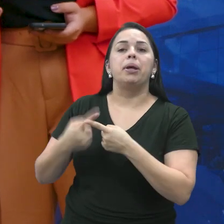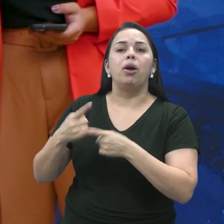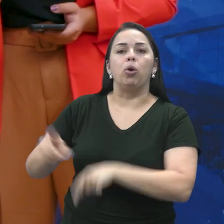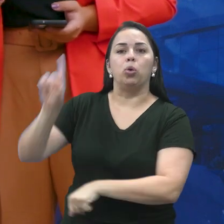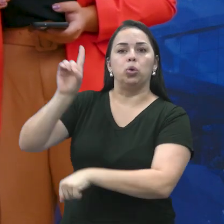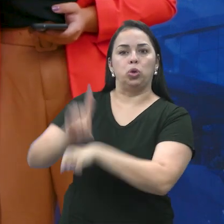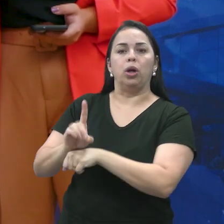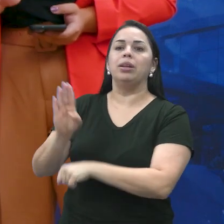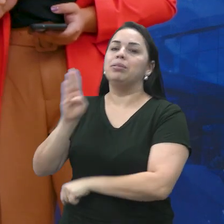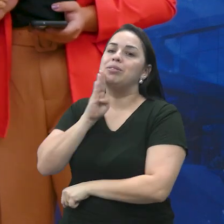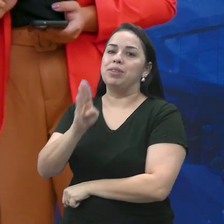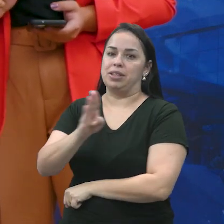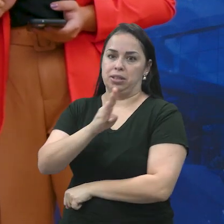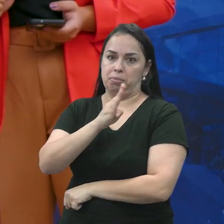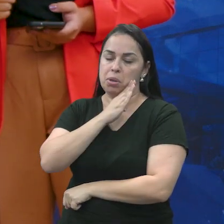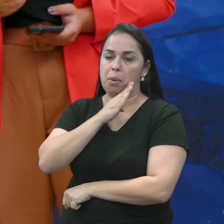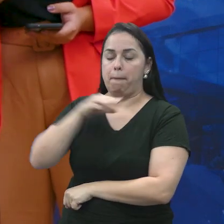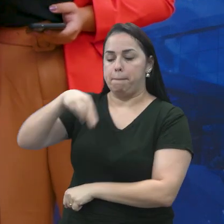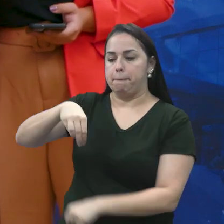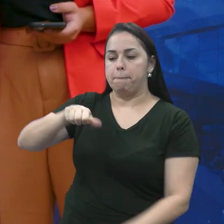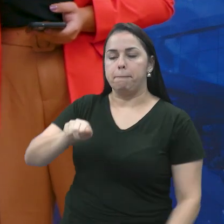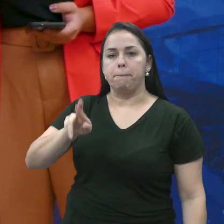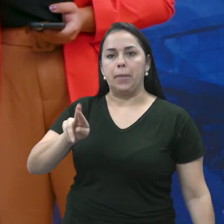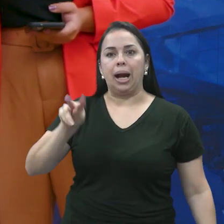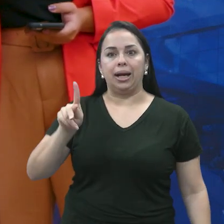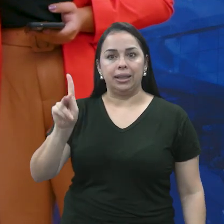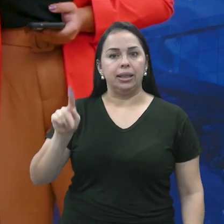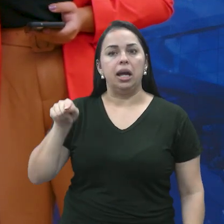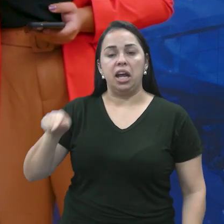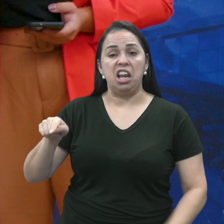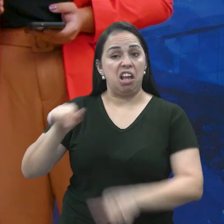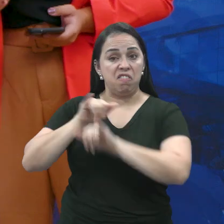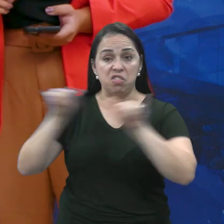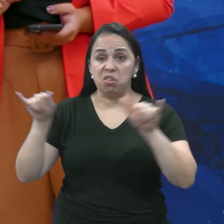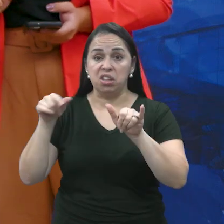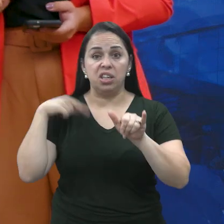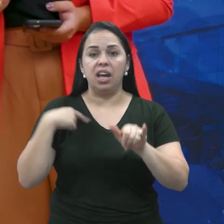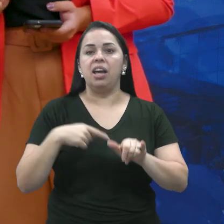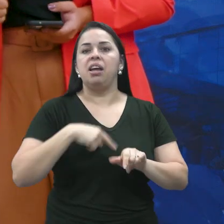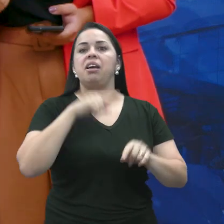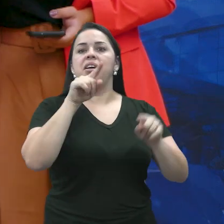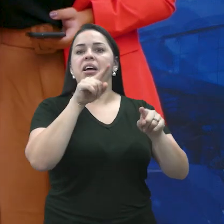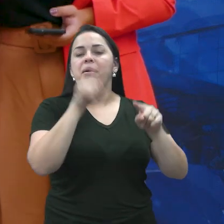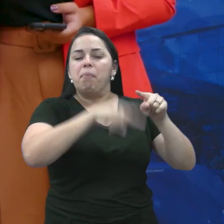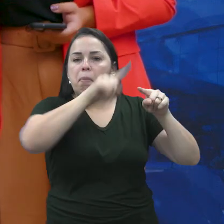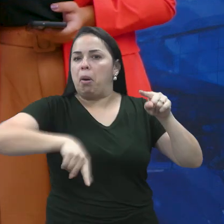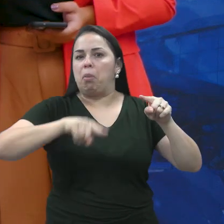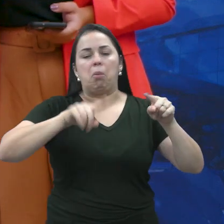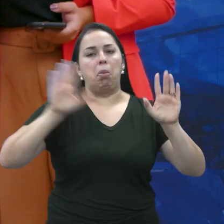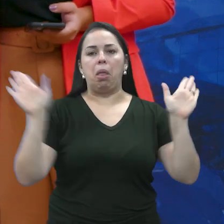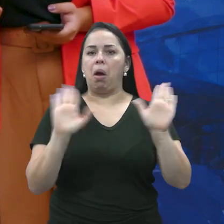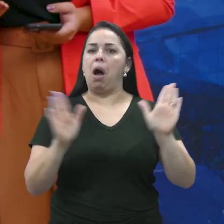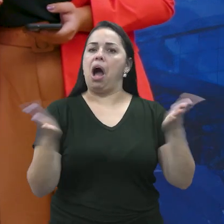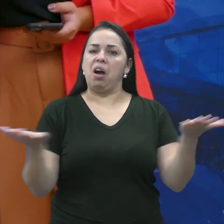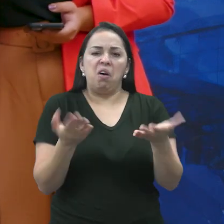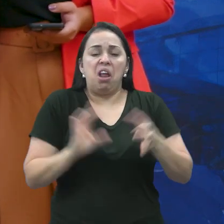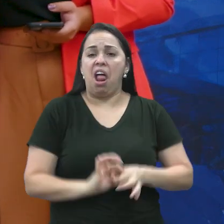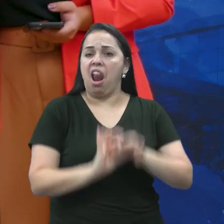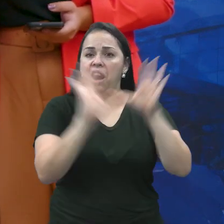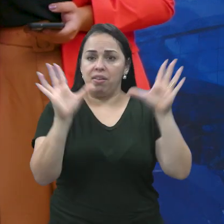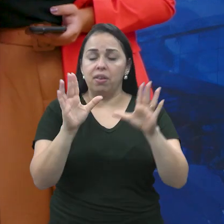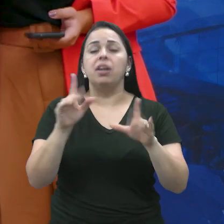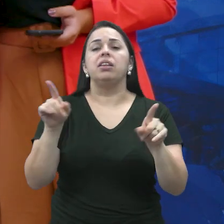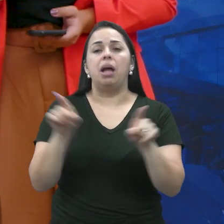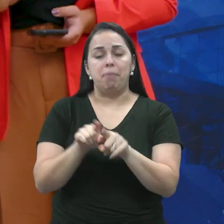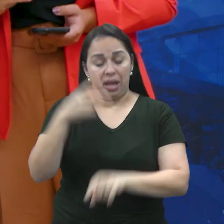Big Tech Meta, Mark Zuckerberg, decidiu acabar com a verificação de fato nos Estados Unidos. O debate sobre a regulamentação das redes sociais